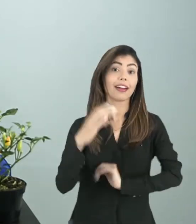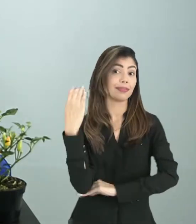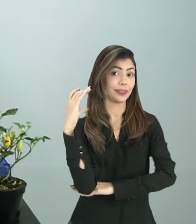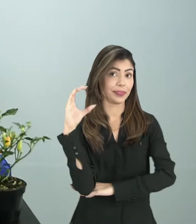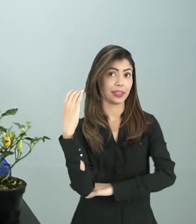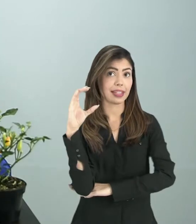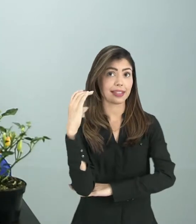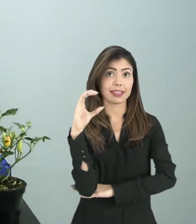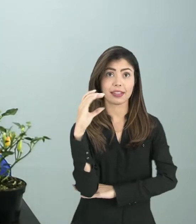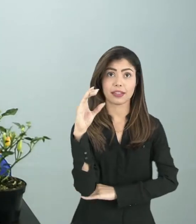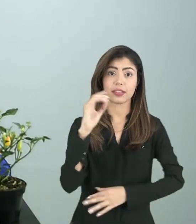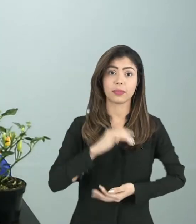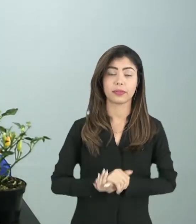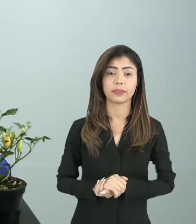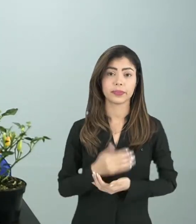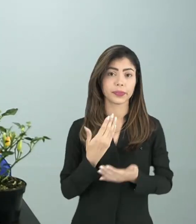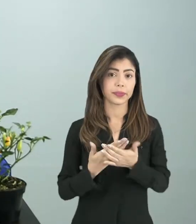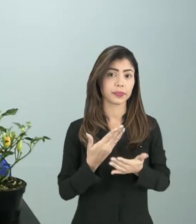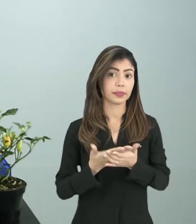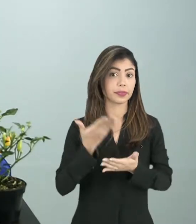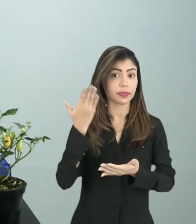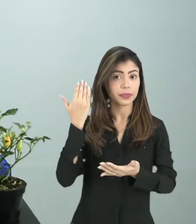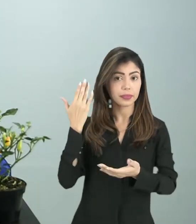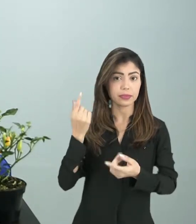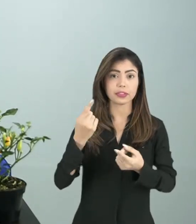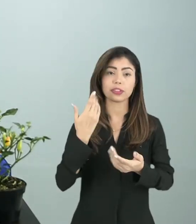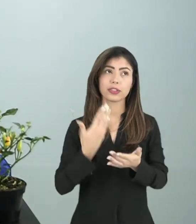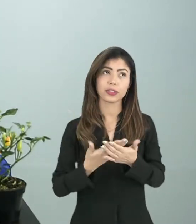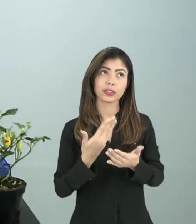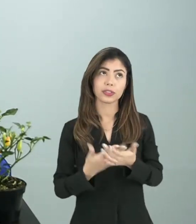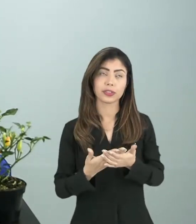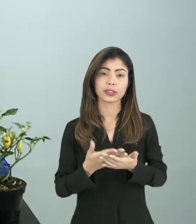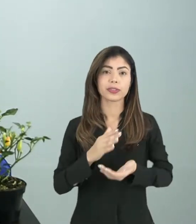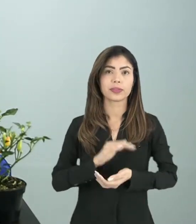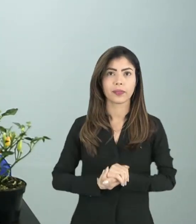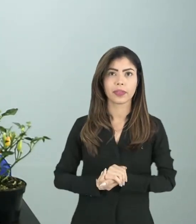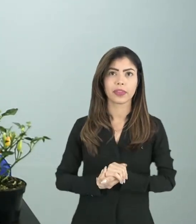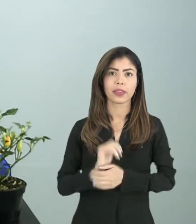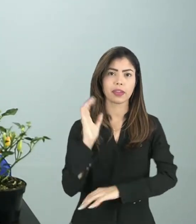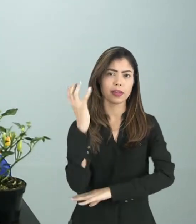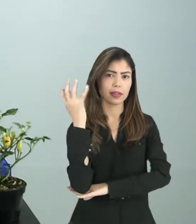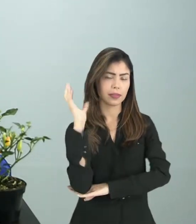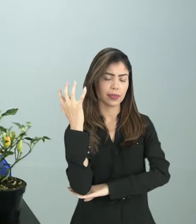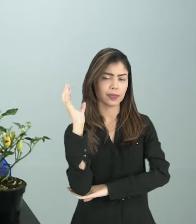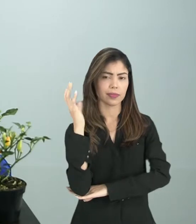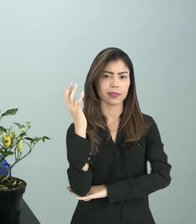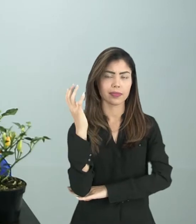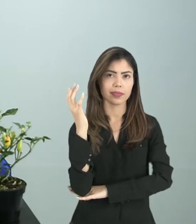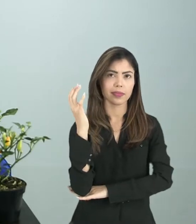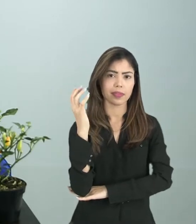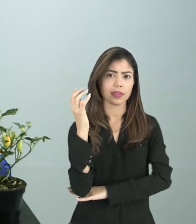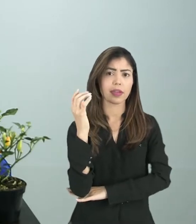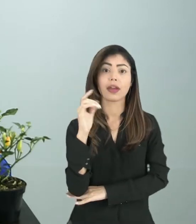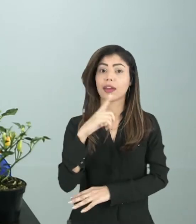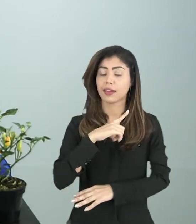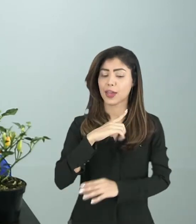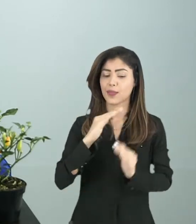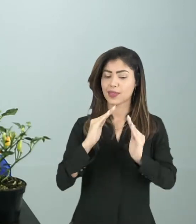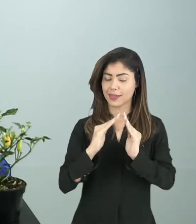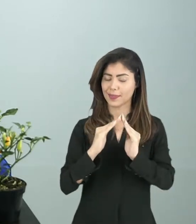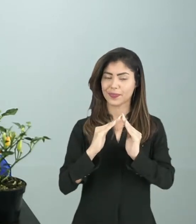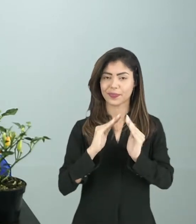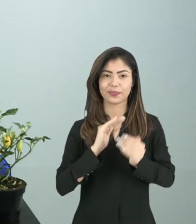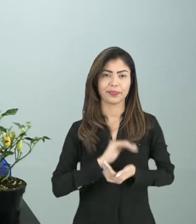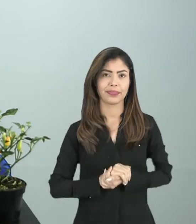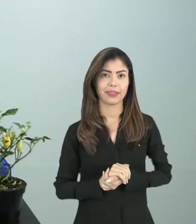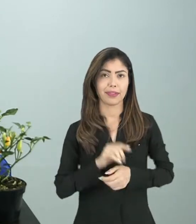de ciências. Na aula anterior, nós estudamos sobre as plantas que nós cultivamos em casa.